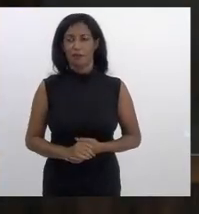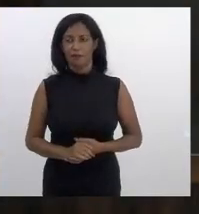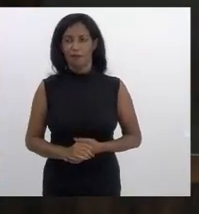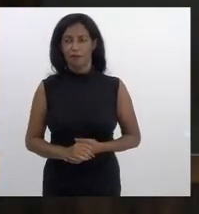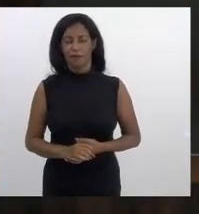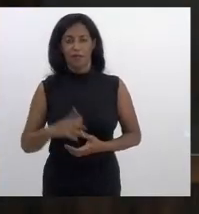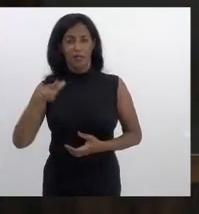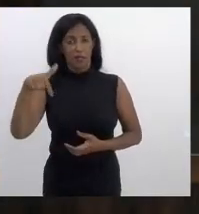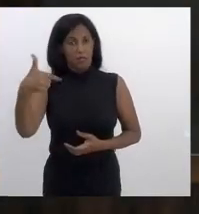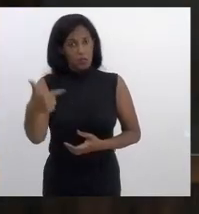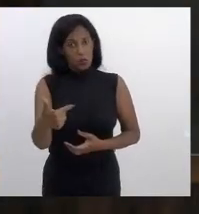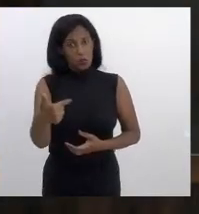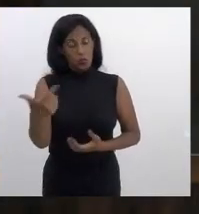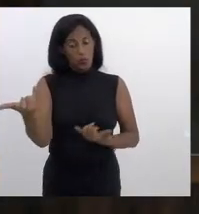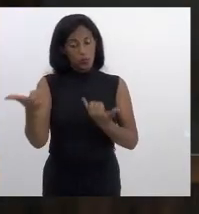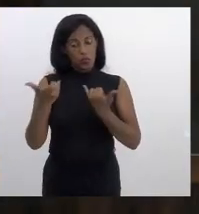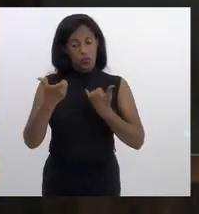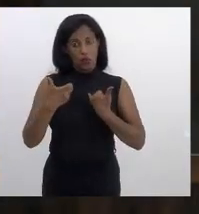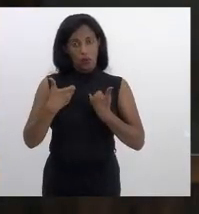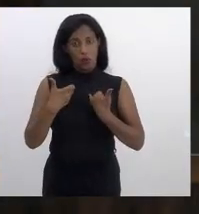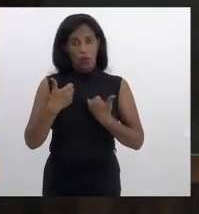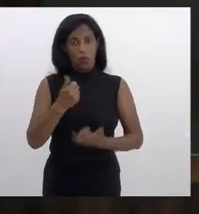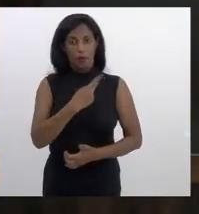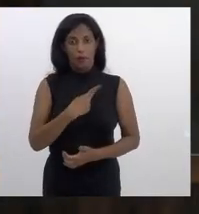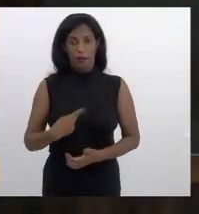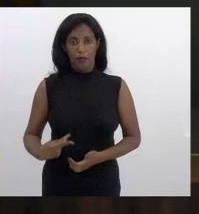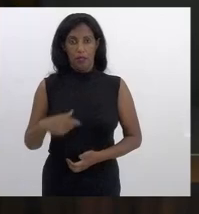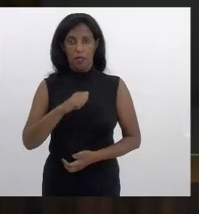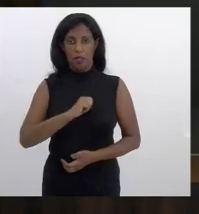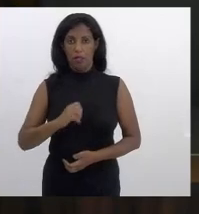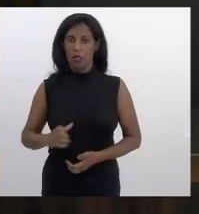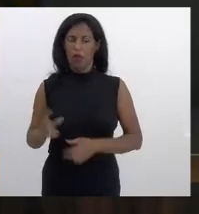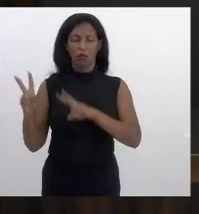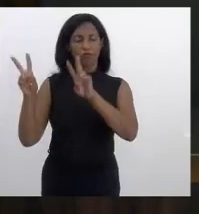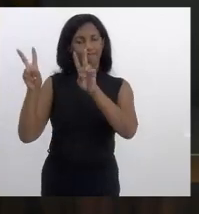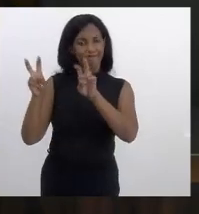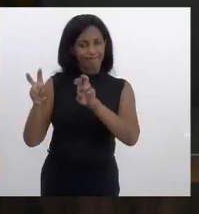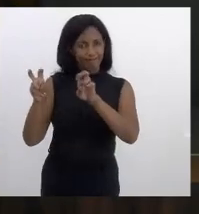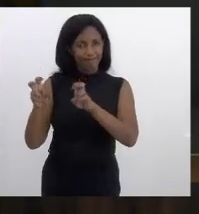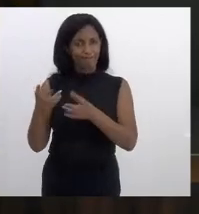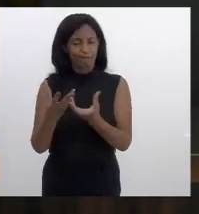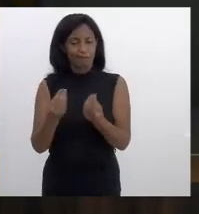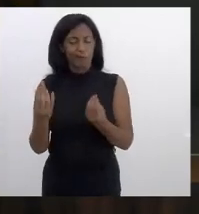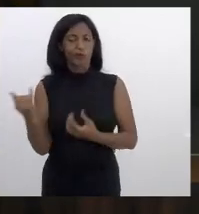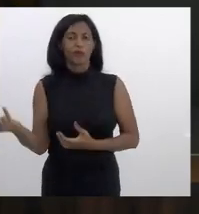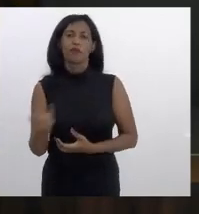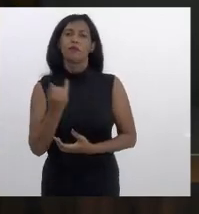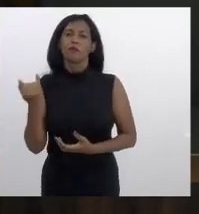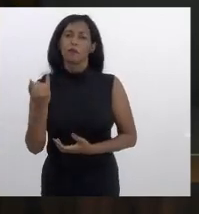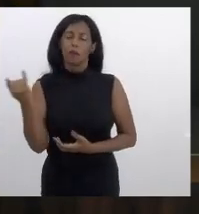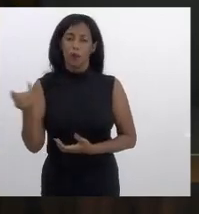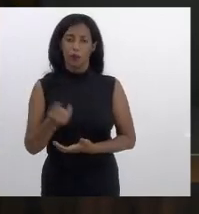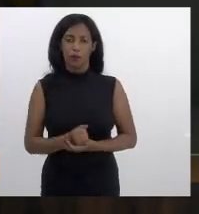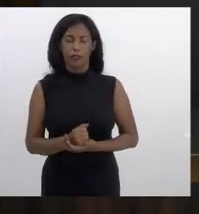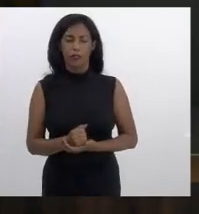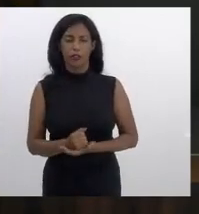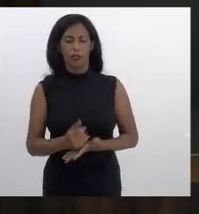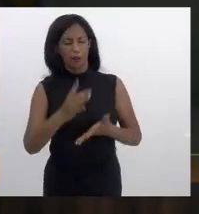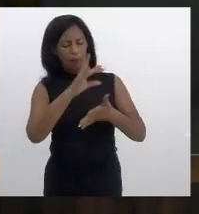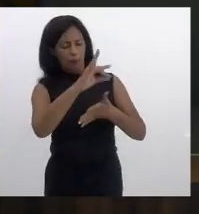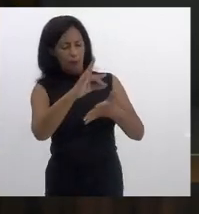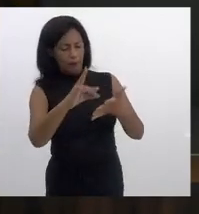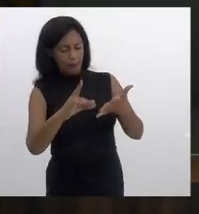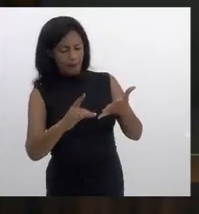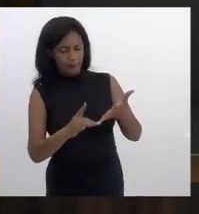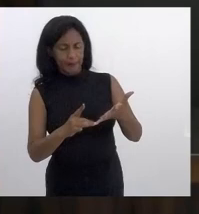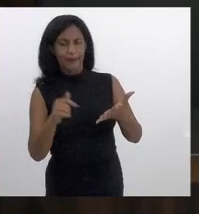assim nos orientou o presidente André Ceciliano é uma matéria de Fato muito importante fundamental os argumentos aqui